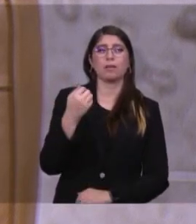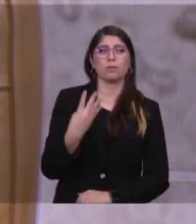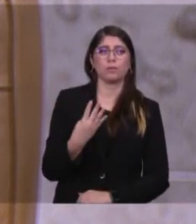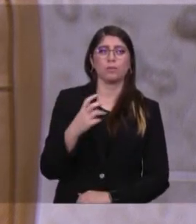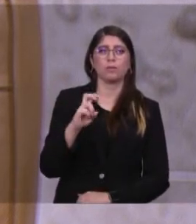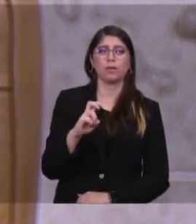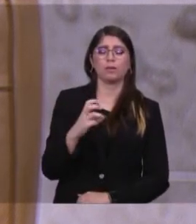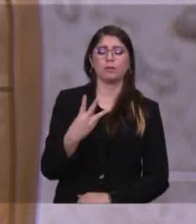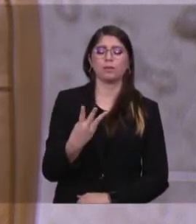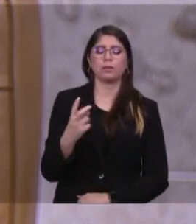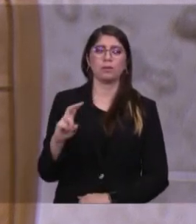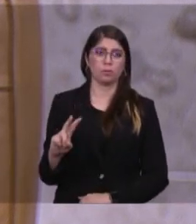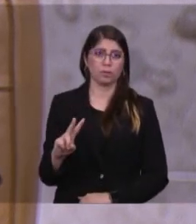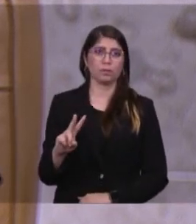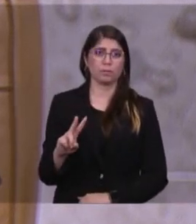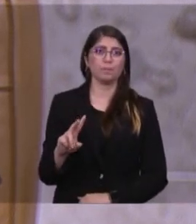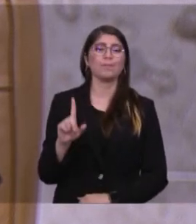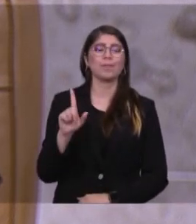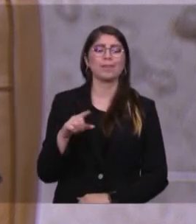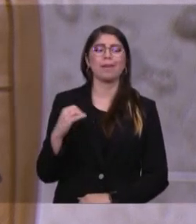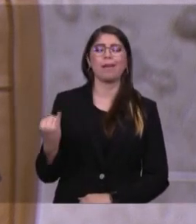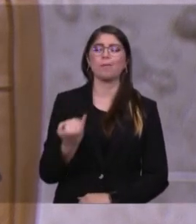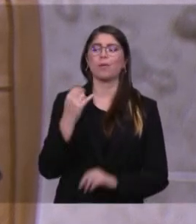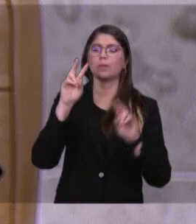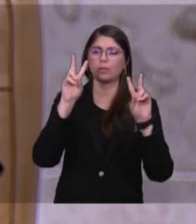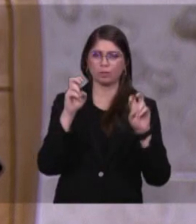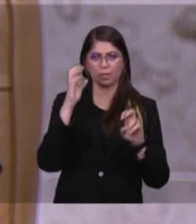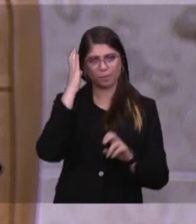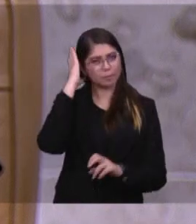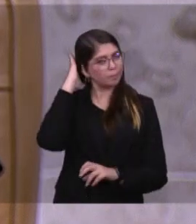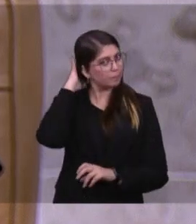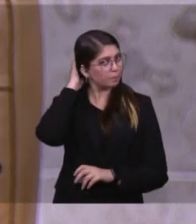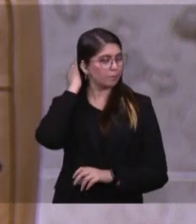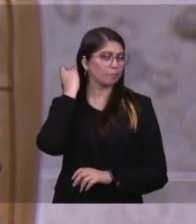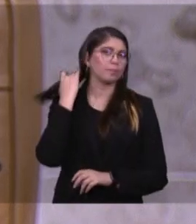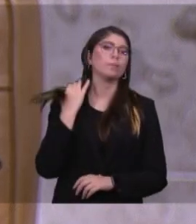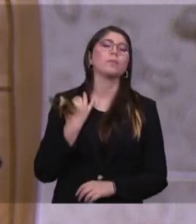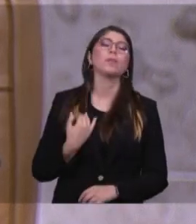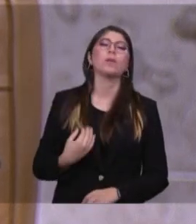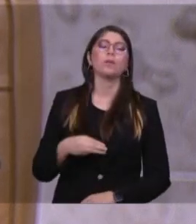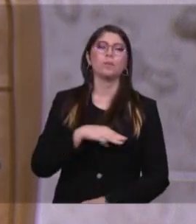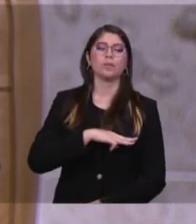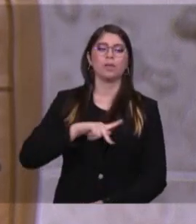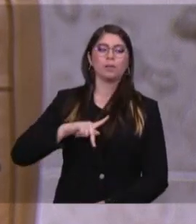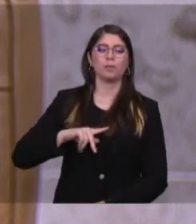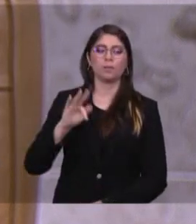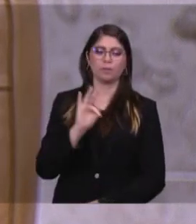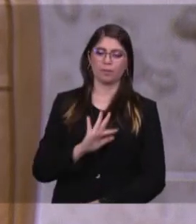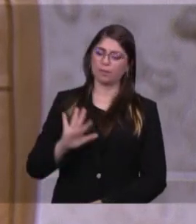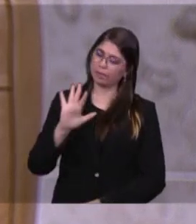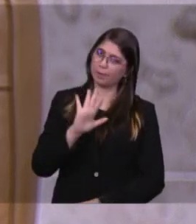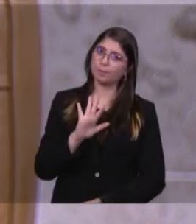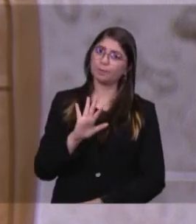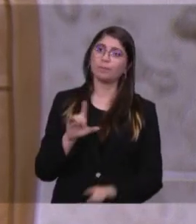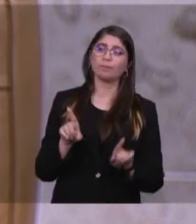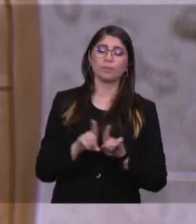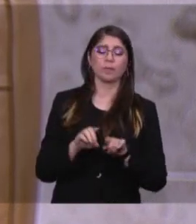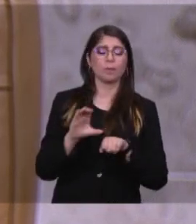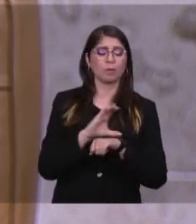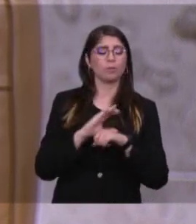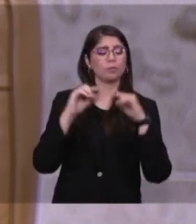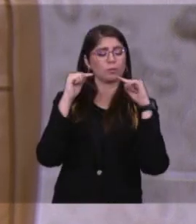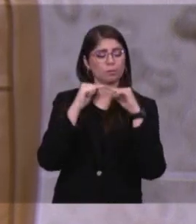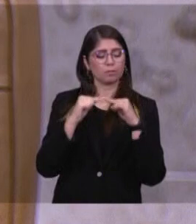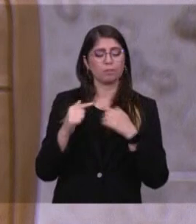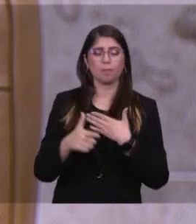14.532, versando essa importante temática. O Ministério Público Federal, no exercício de suas atribuições